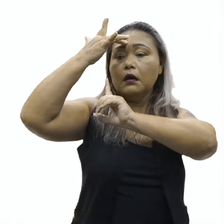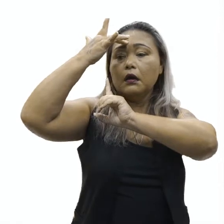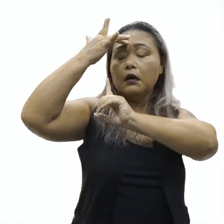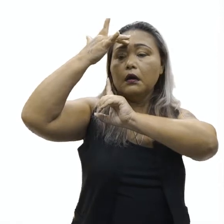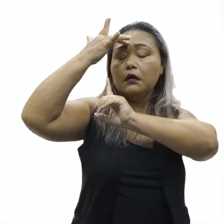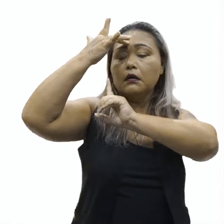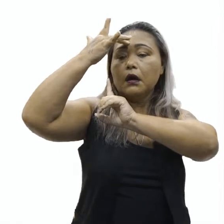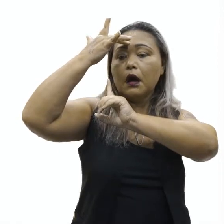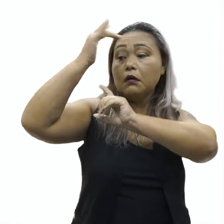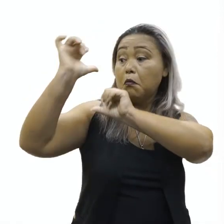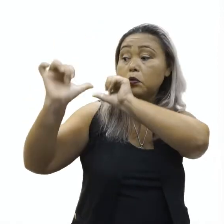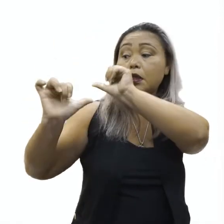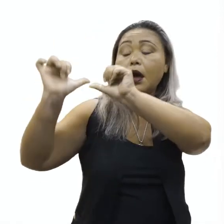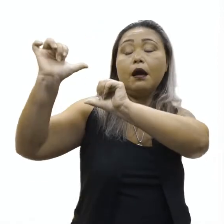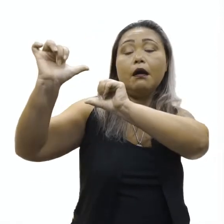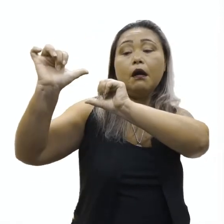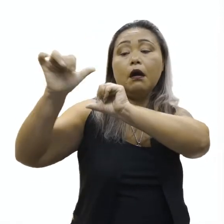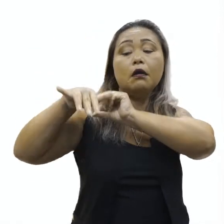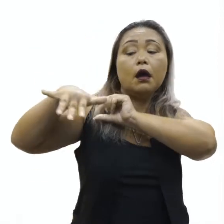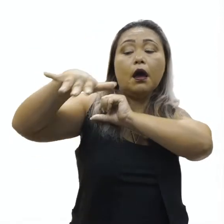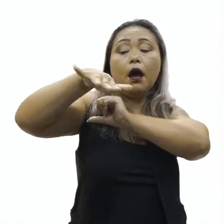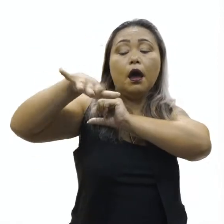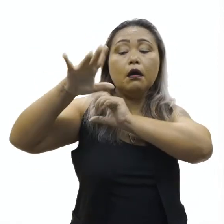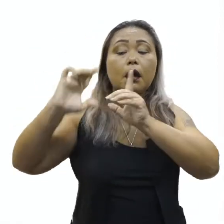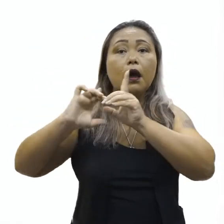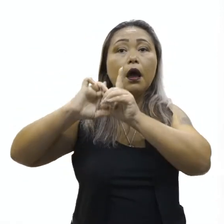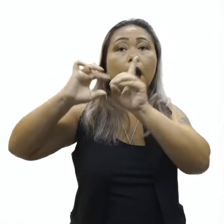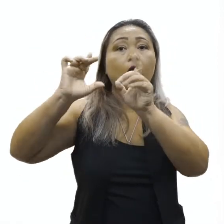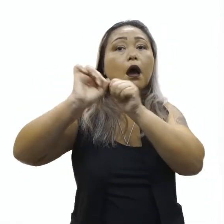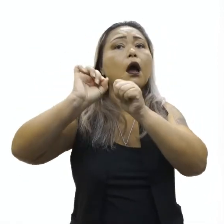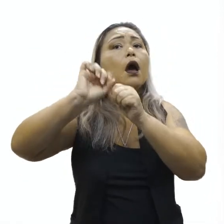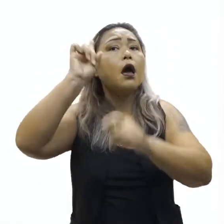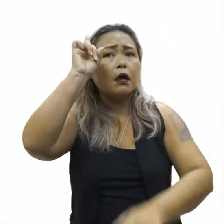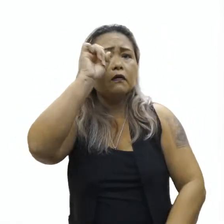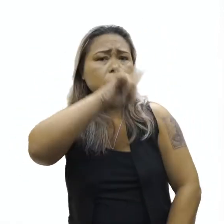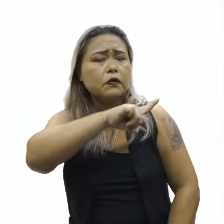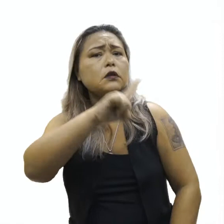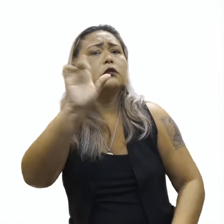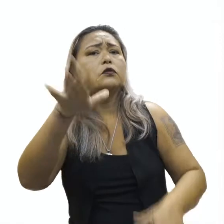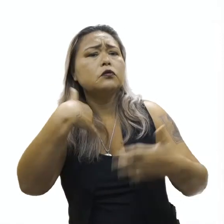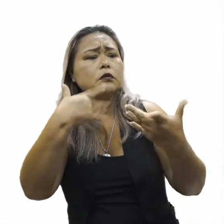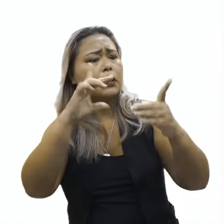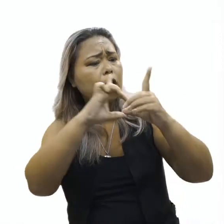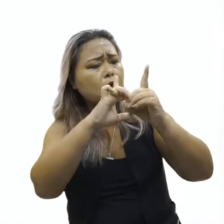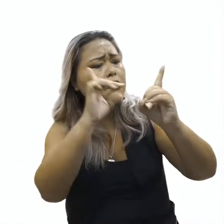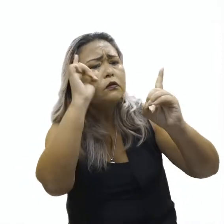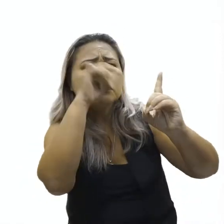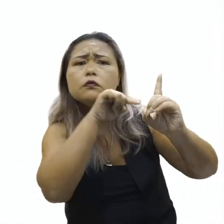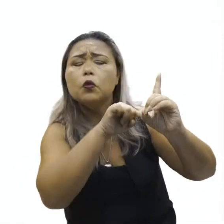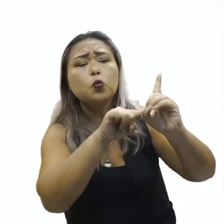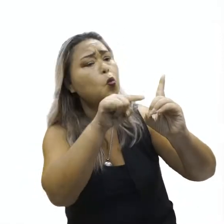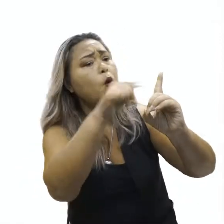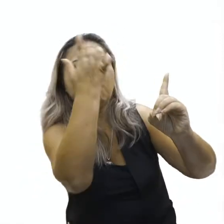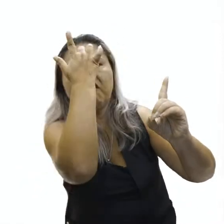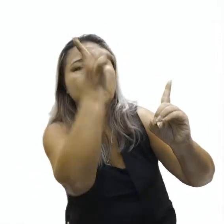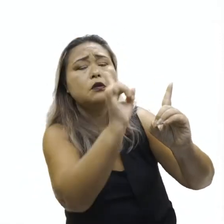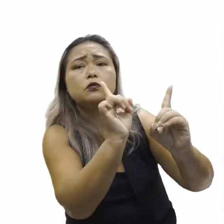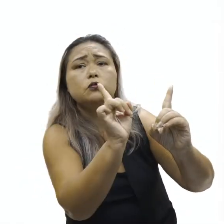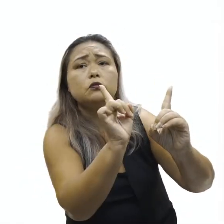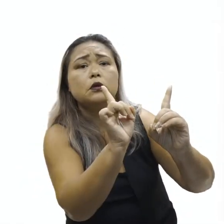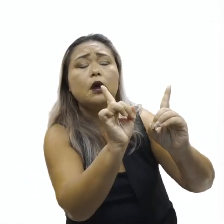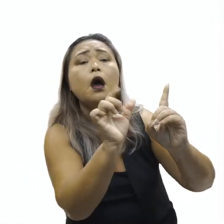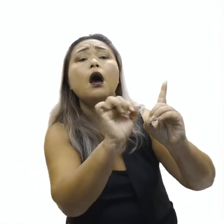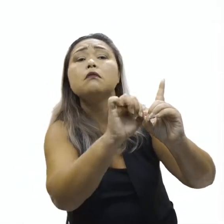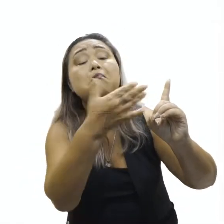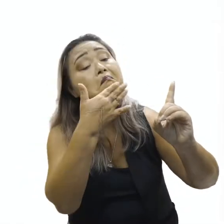que mudar, né, um ambiente democrático, porque é difícil mesmo você lidar com a democracia, não é algo fácil. Então, a melhor